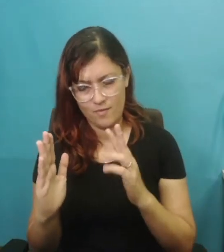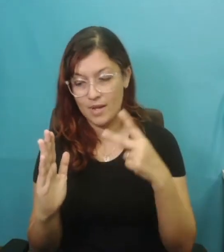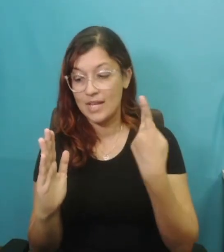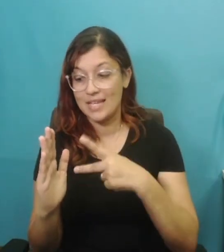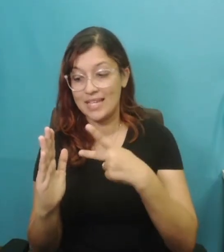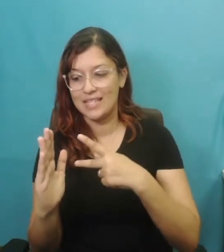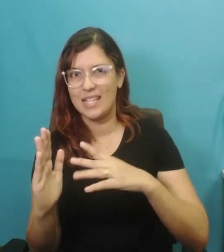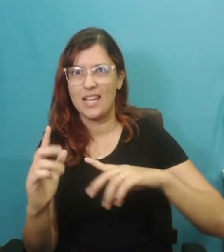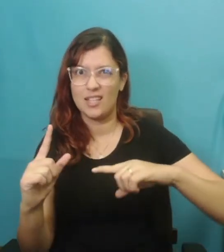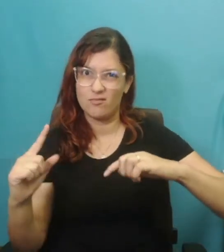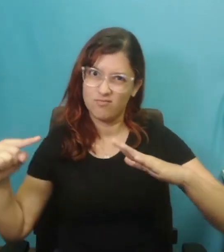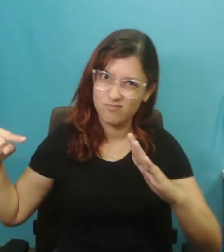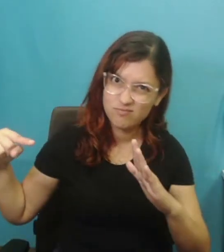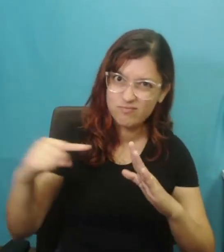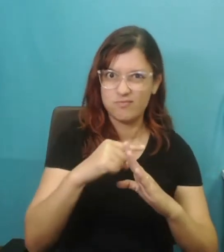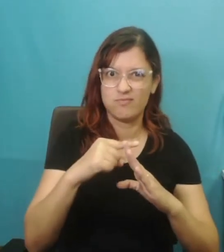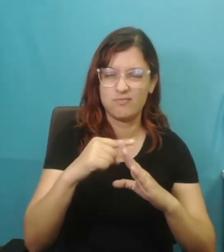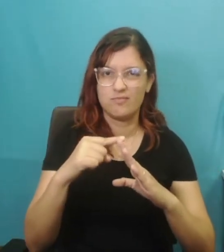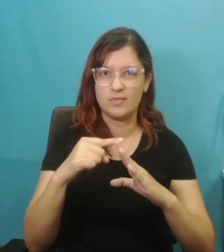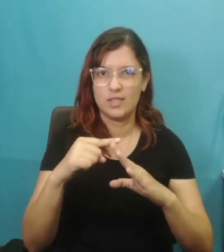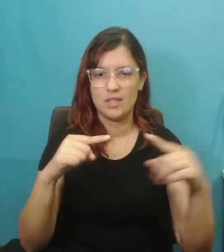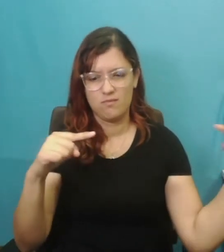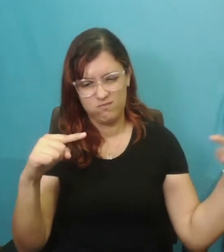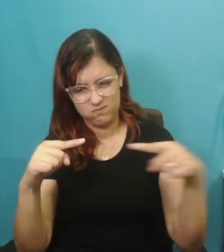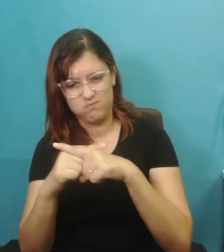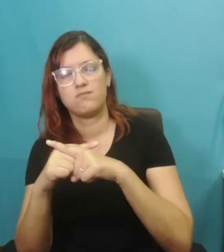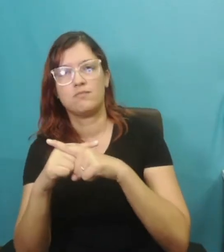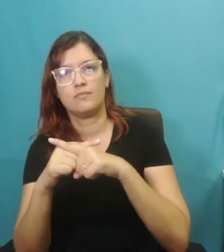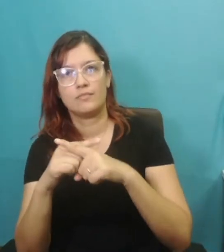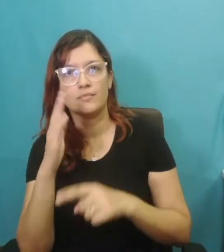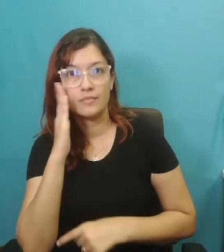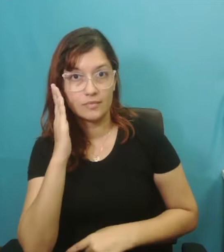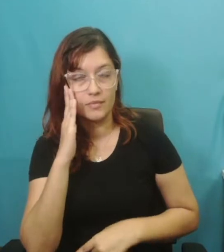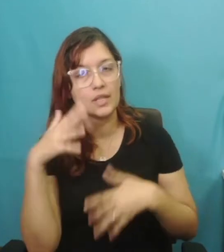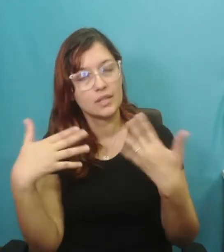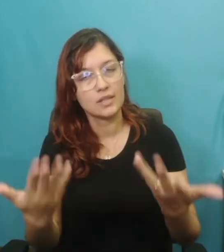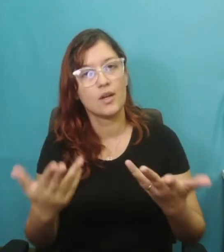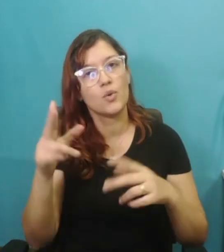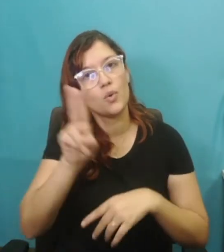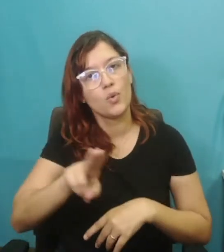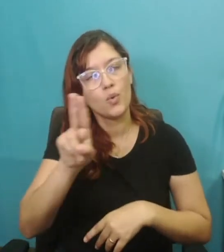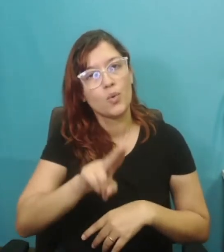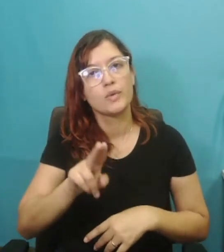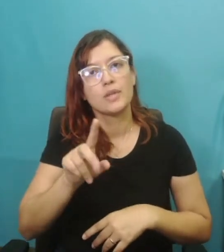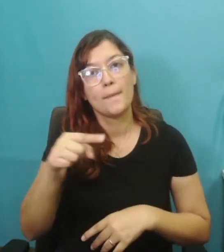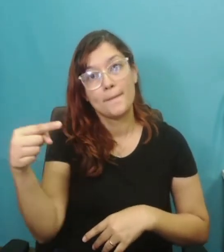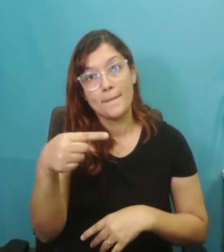subtração, sinal negativo, porque as forças são contrárias.